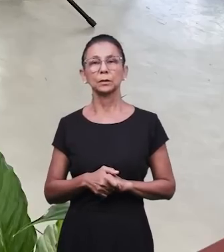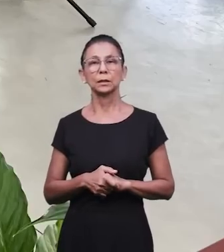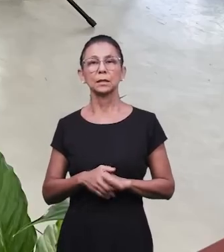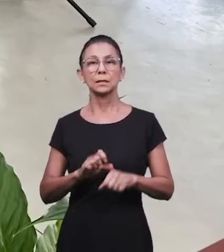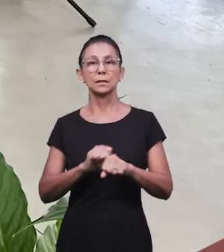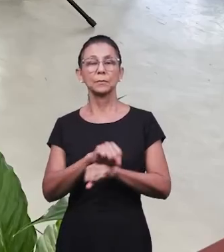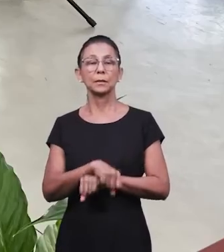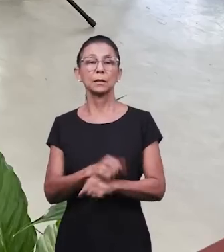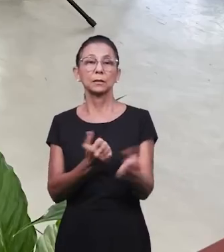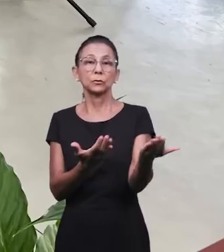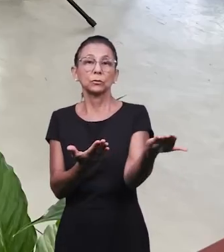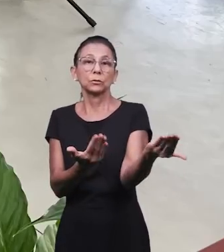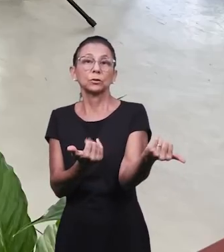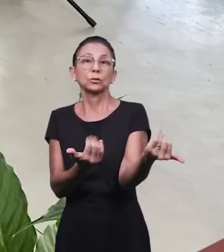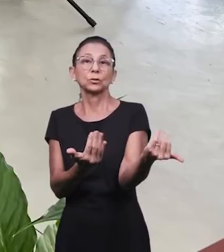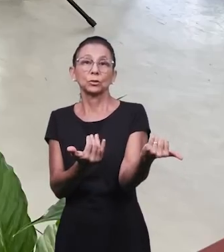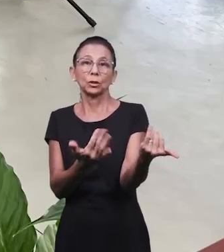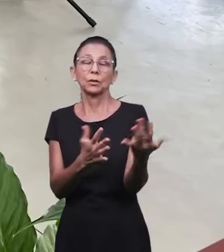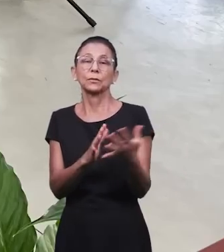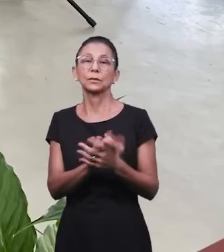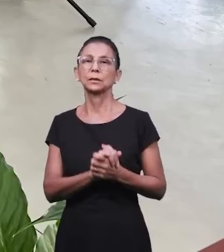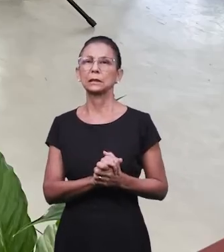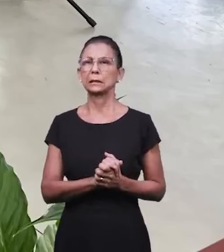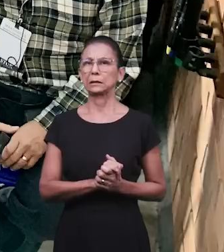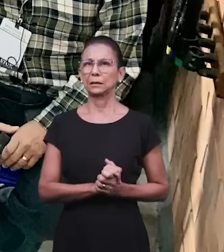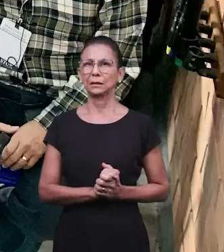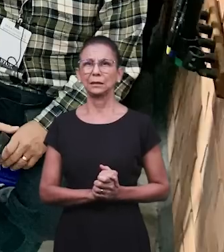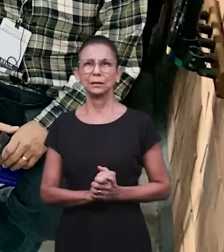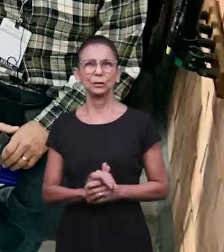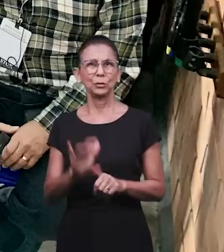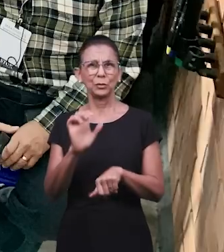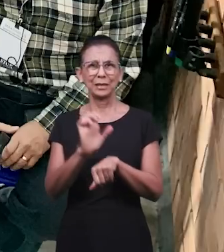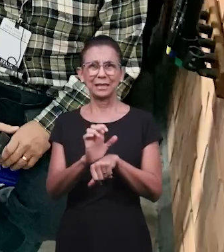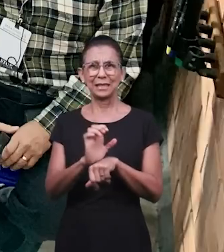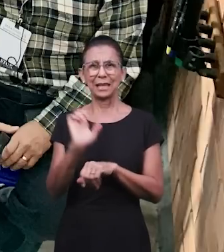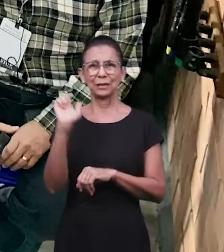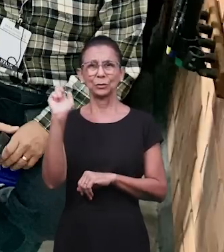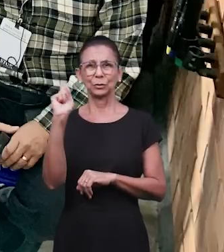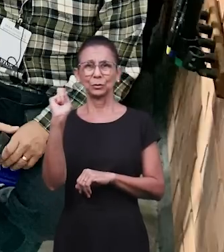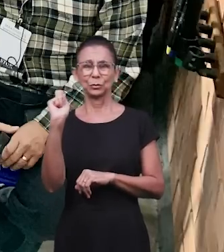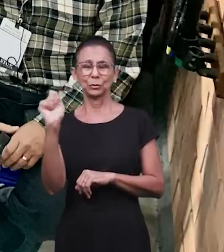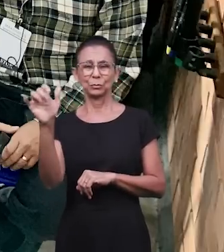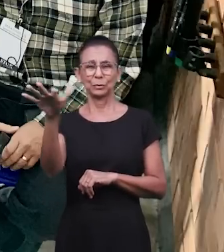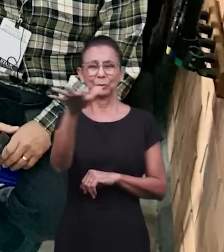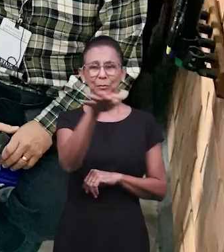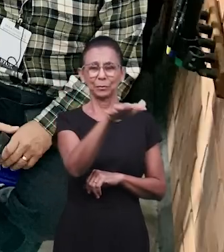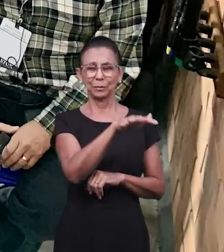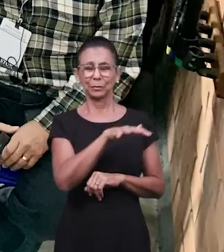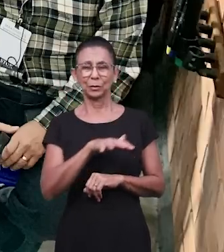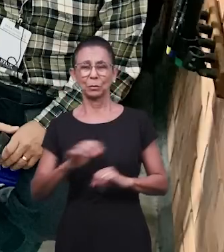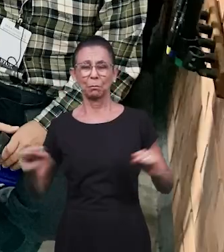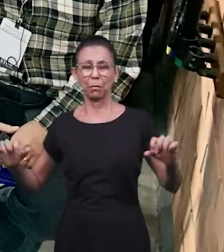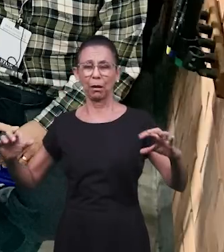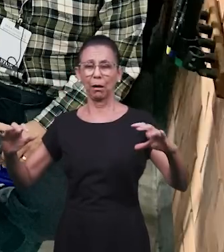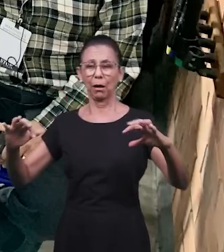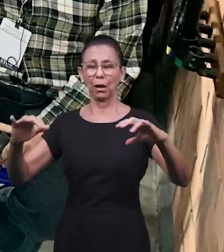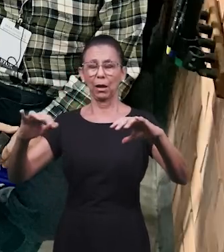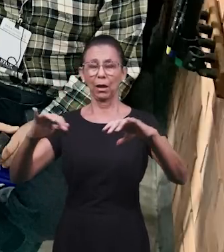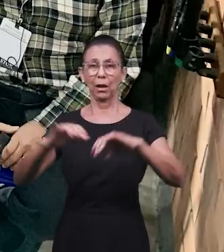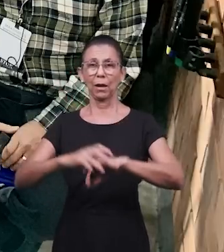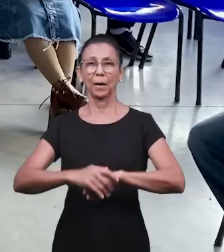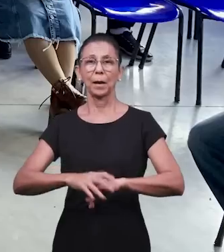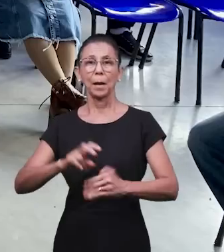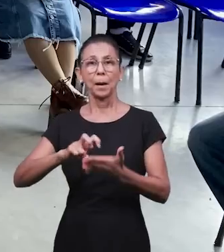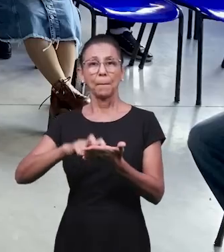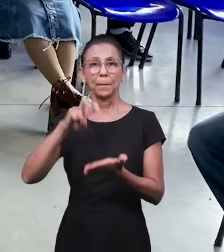Jovens. Estiveram presentes neste seminário jovens de todo o estado do Rio Grande do Sul. No período da manhã, foram